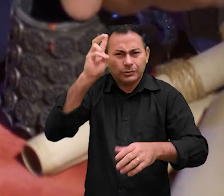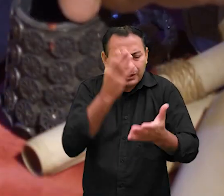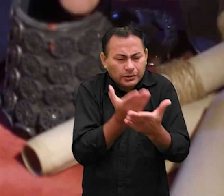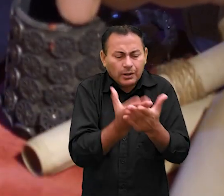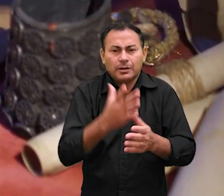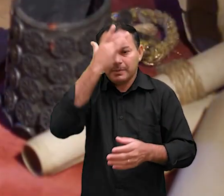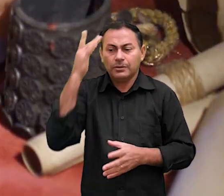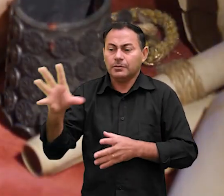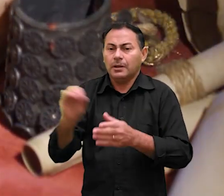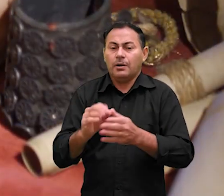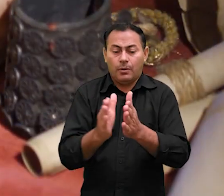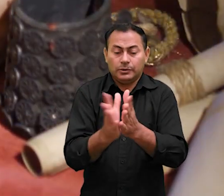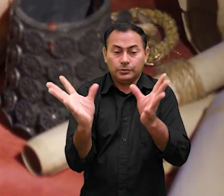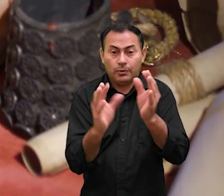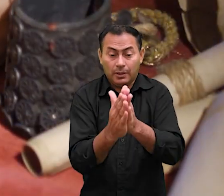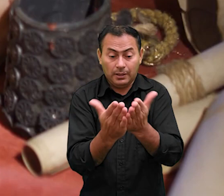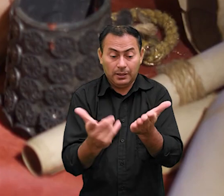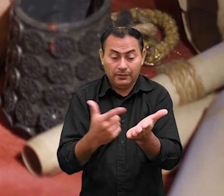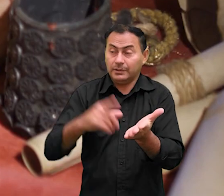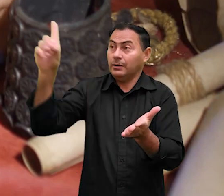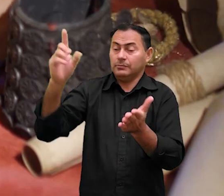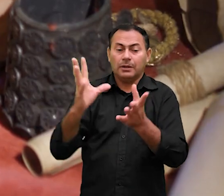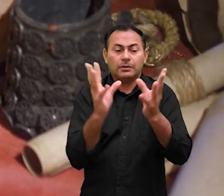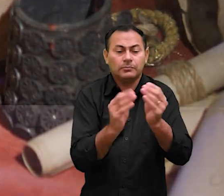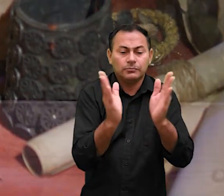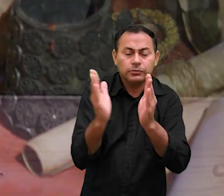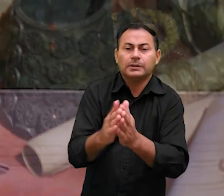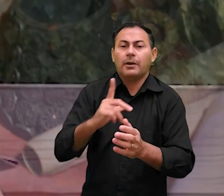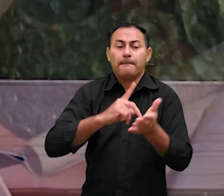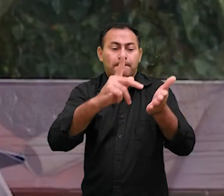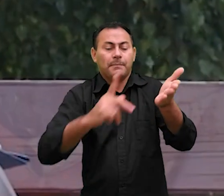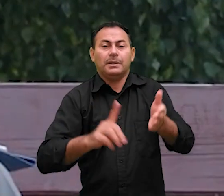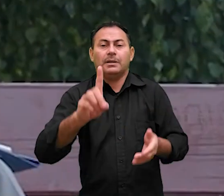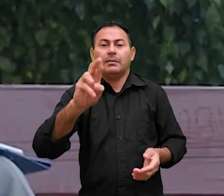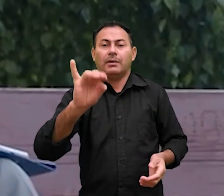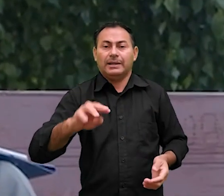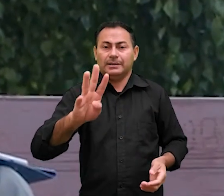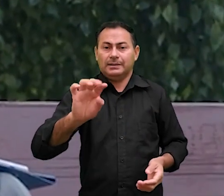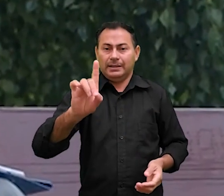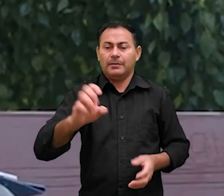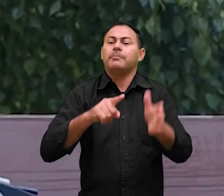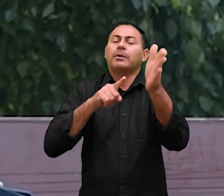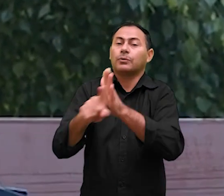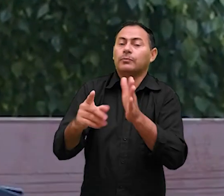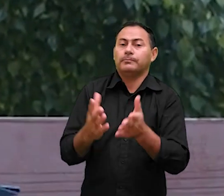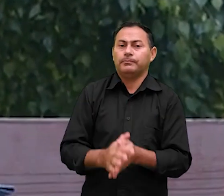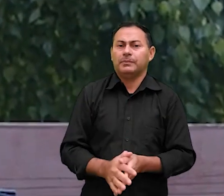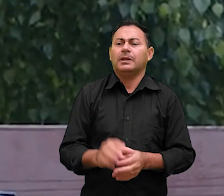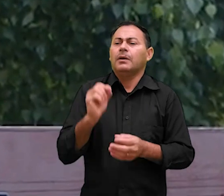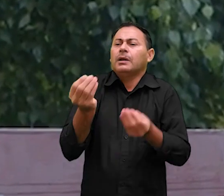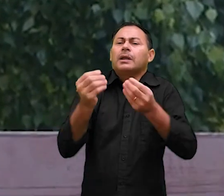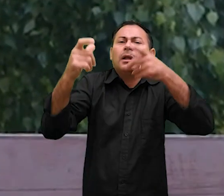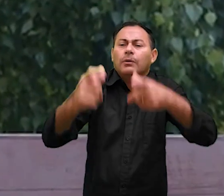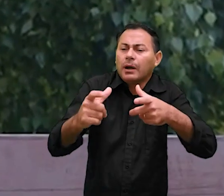história de como esses homens juntaram os livros da Bíblia, você terá que concordar com o poeta Dryden, que fez a seguinte pergunta: